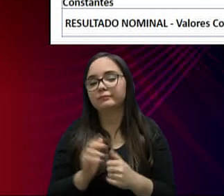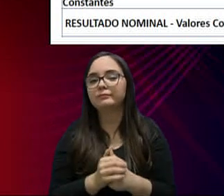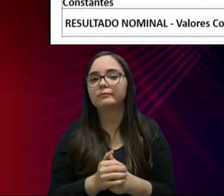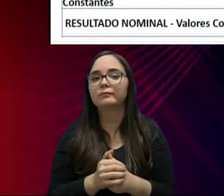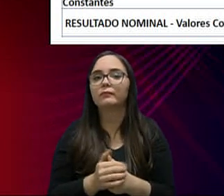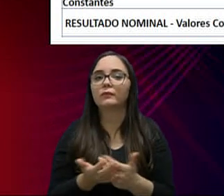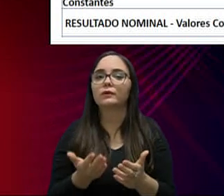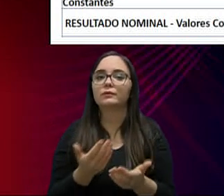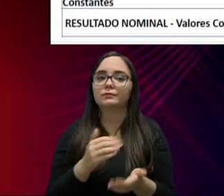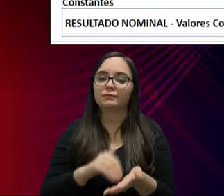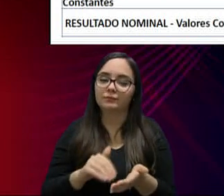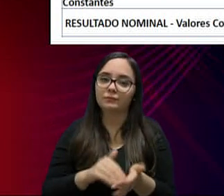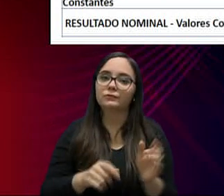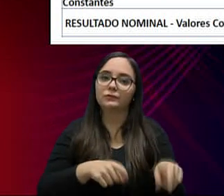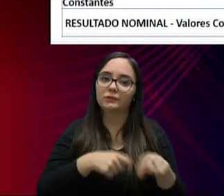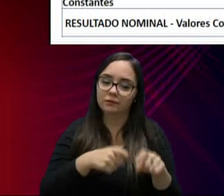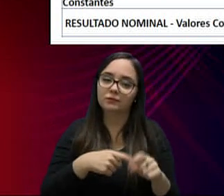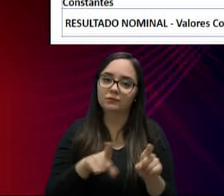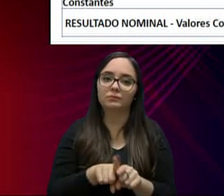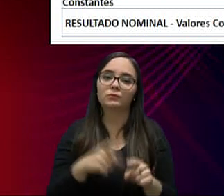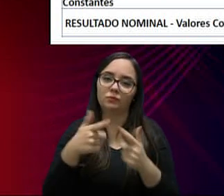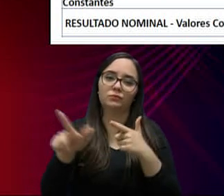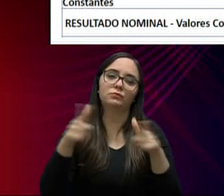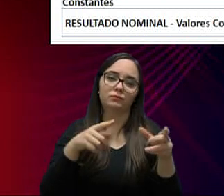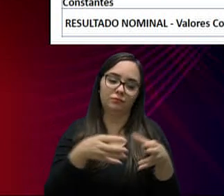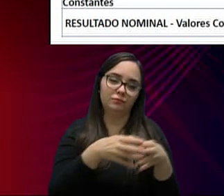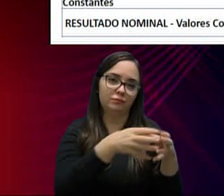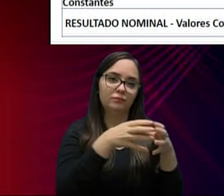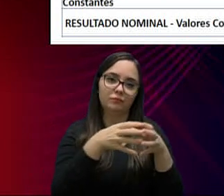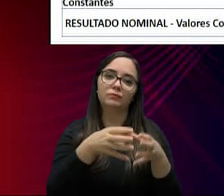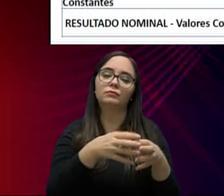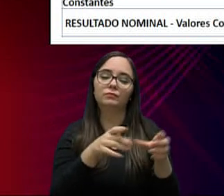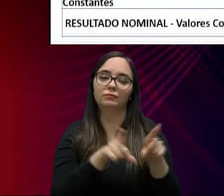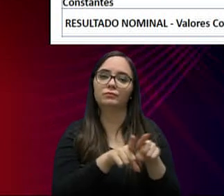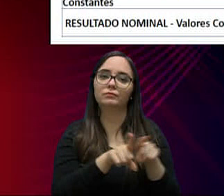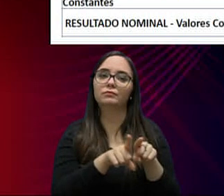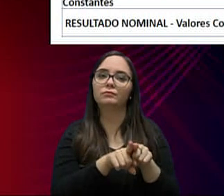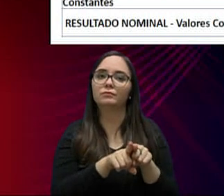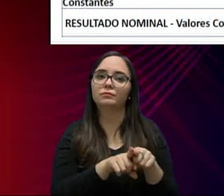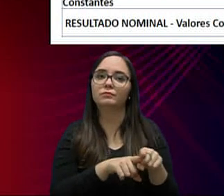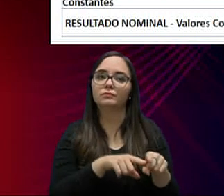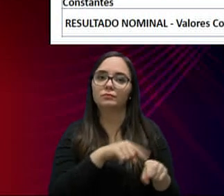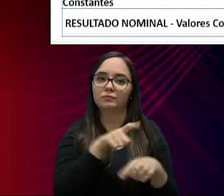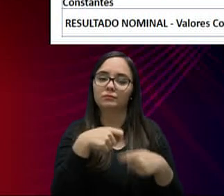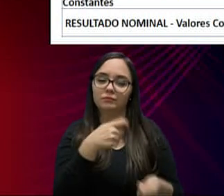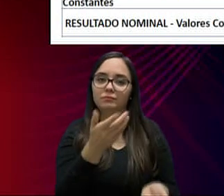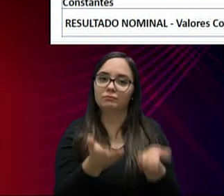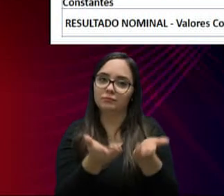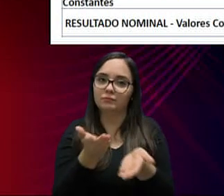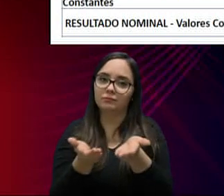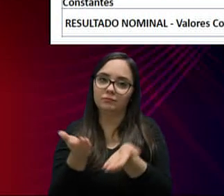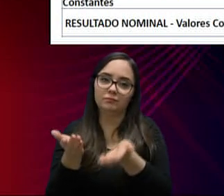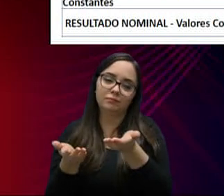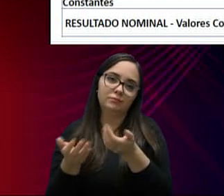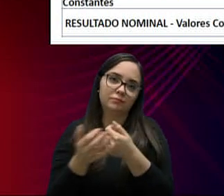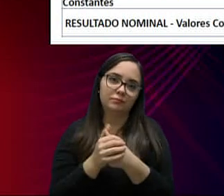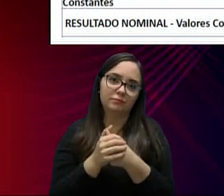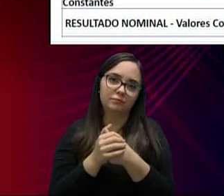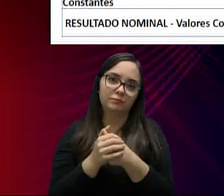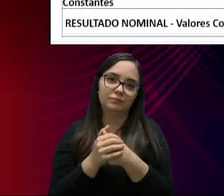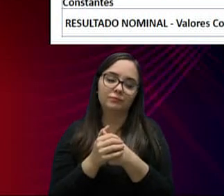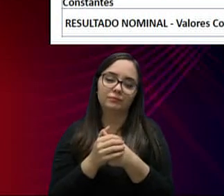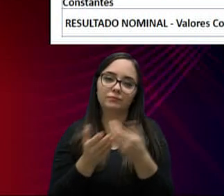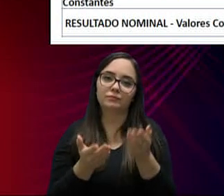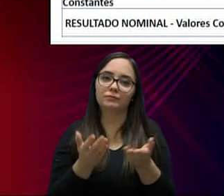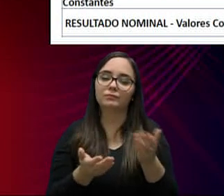secretaria da fazenda aí todos os outros 200 também é no sentido de equilibrar essas essas